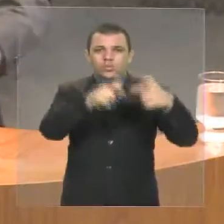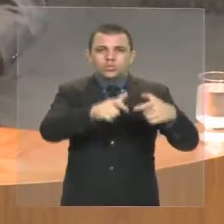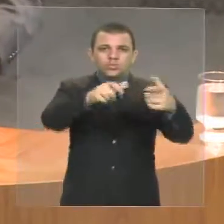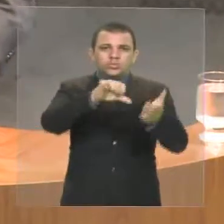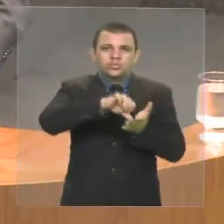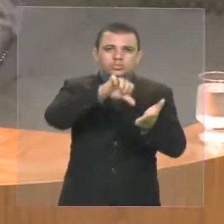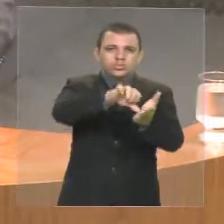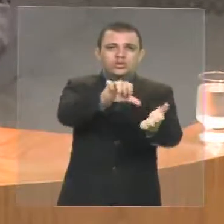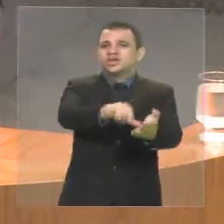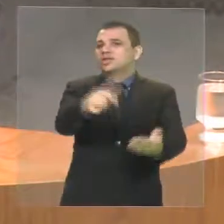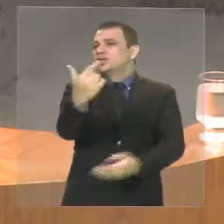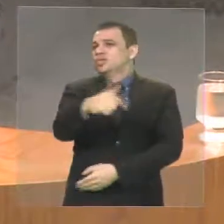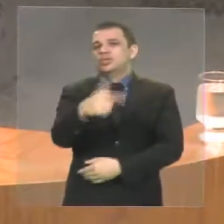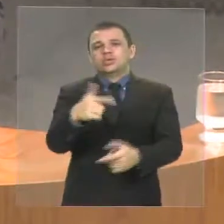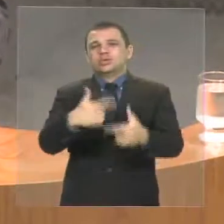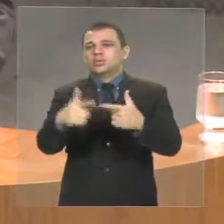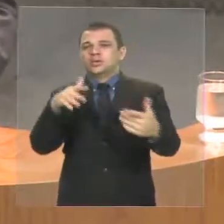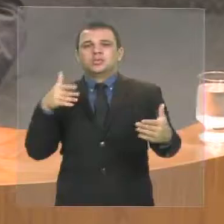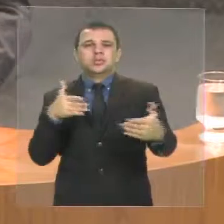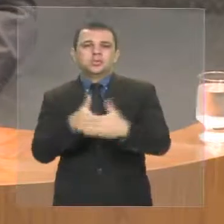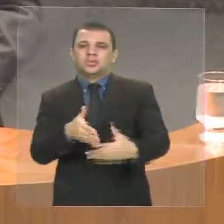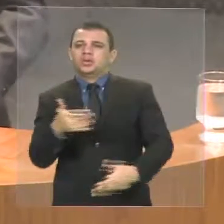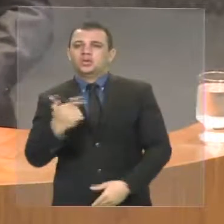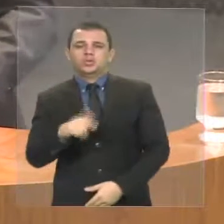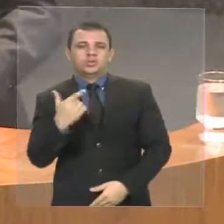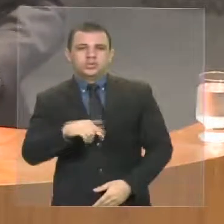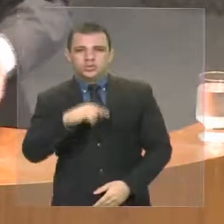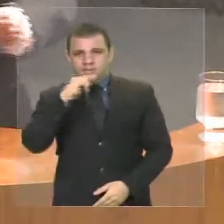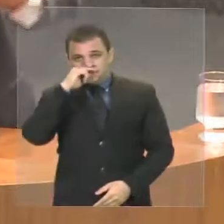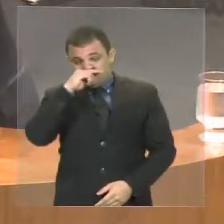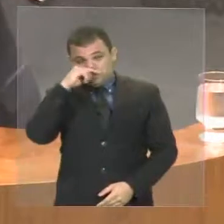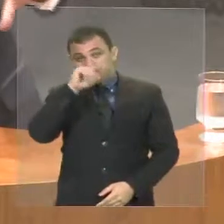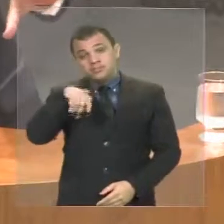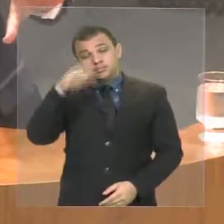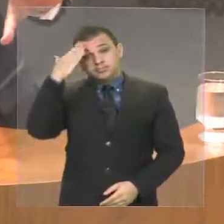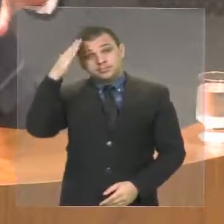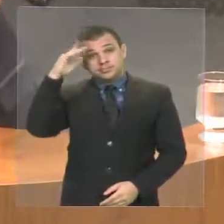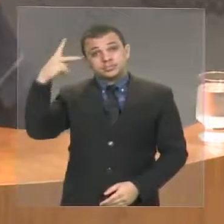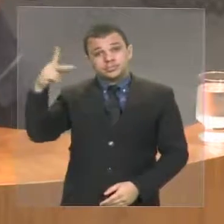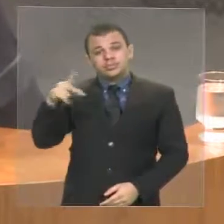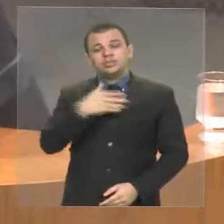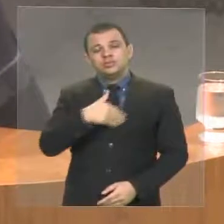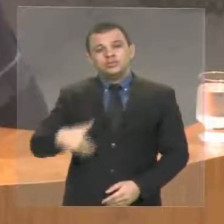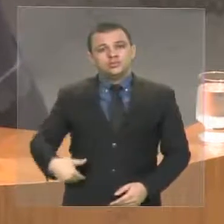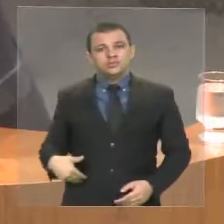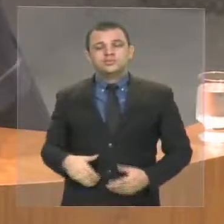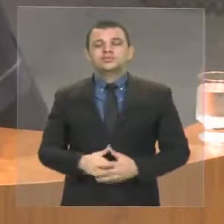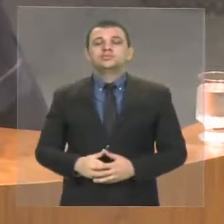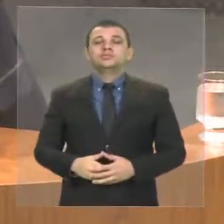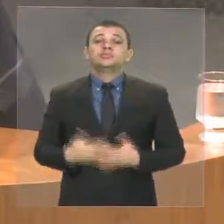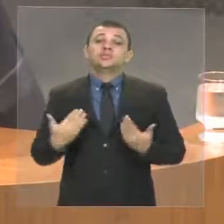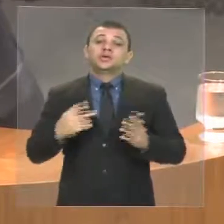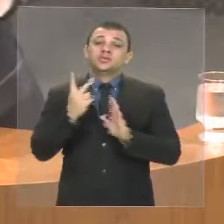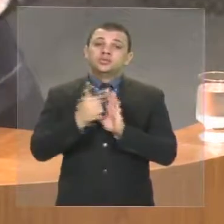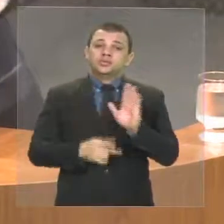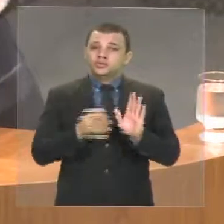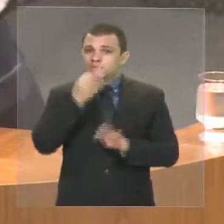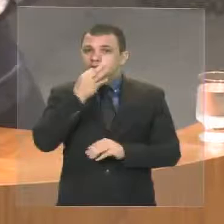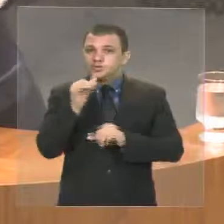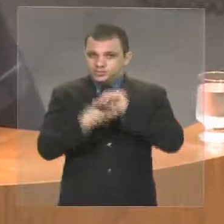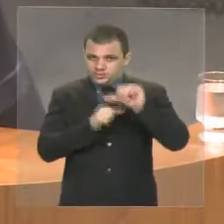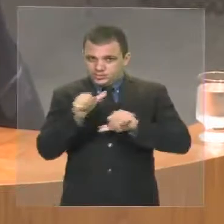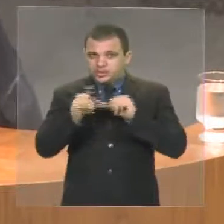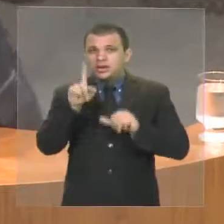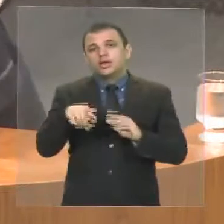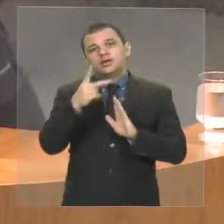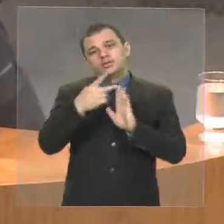que foi o projeto concebido junto ao Ministério das Cidades. Então, o projeto que eu acho que está sendo alterado é esse projeto,